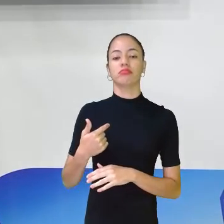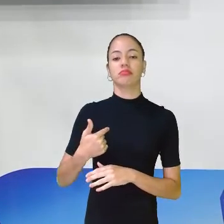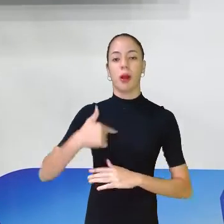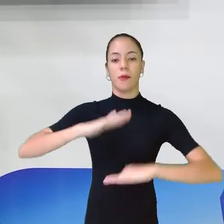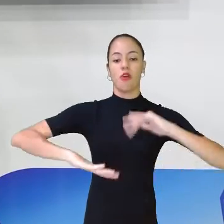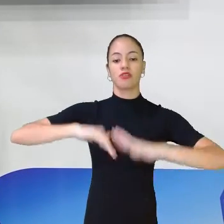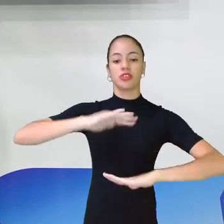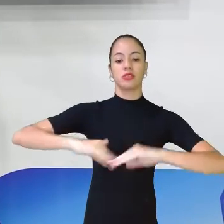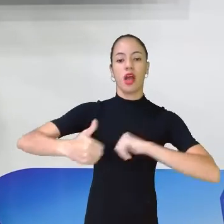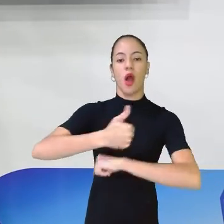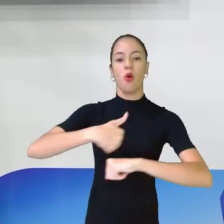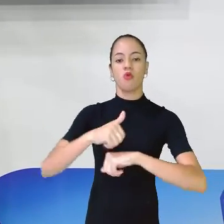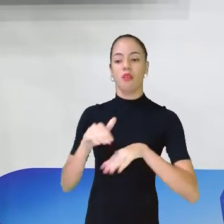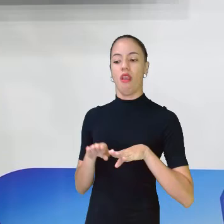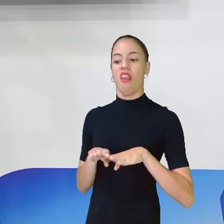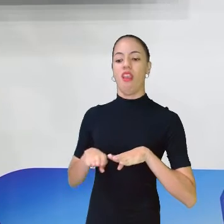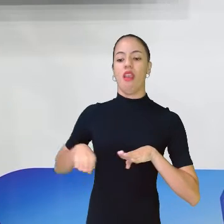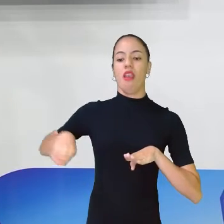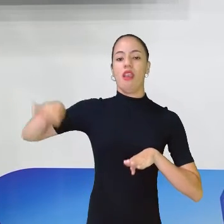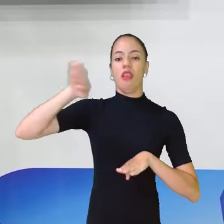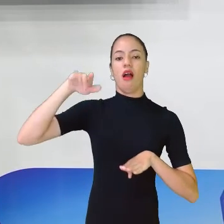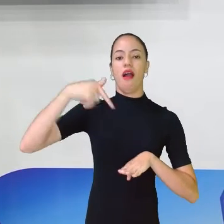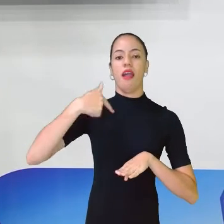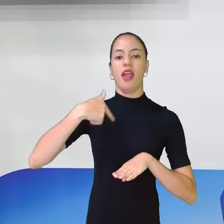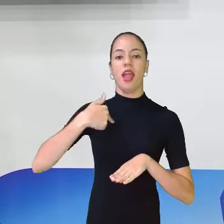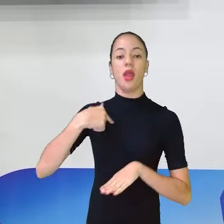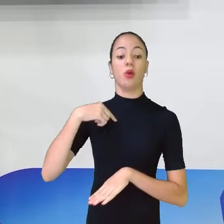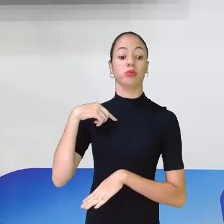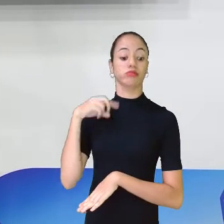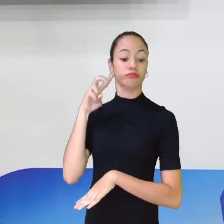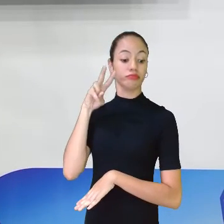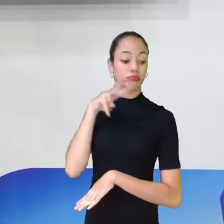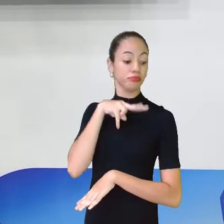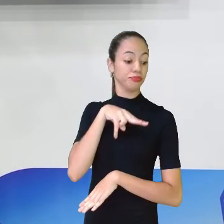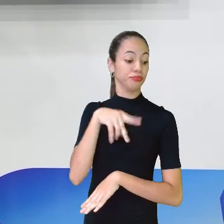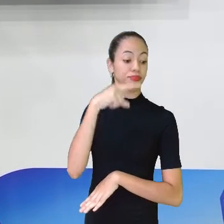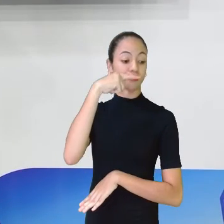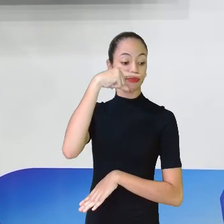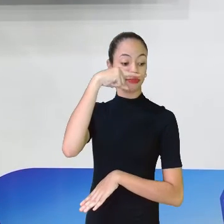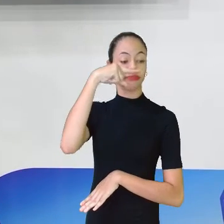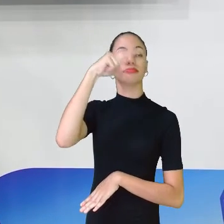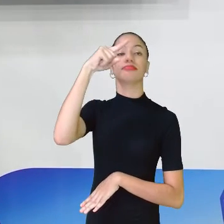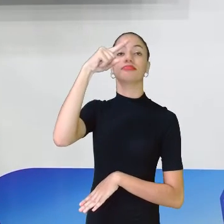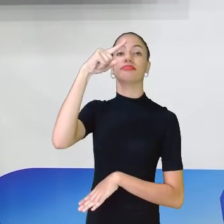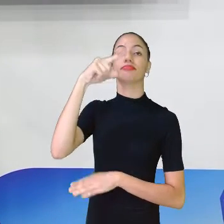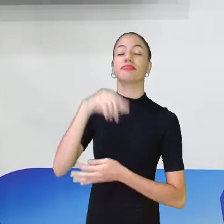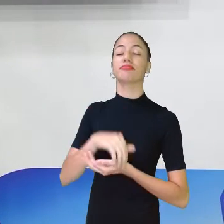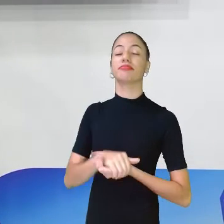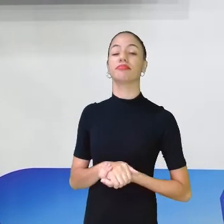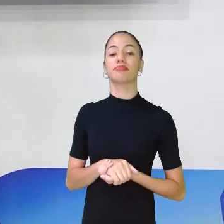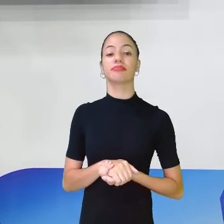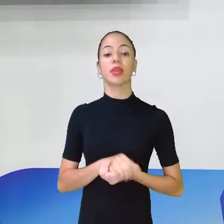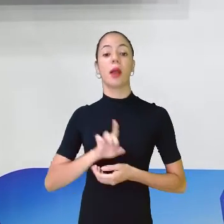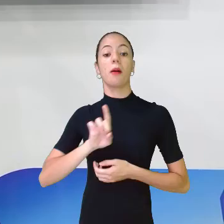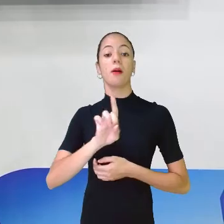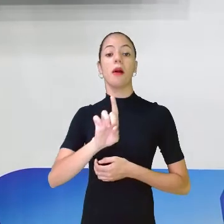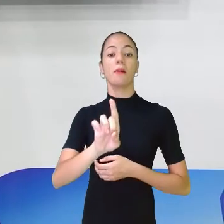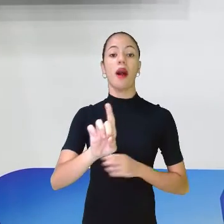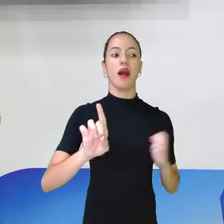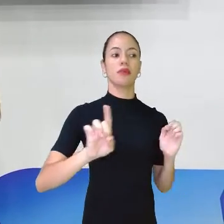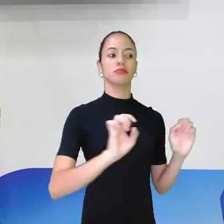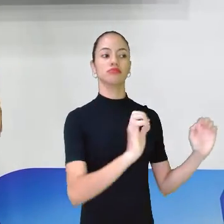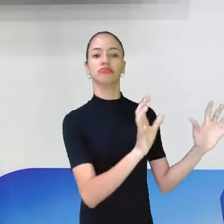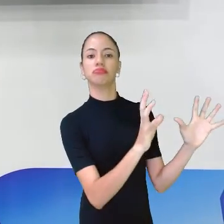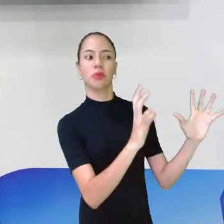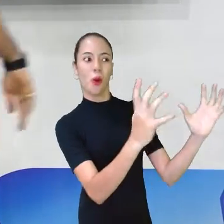olhando para as pessoas que estão naquele cargo abaixo, olhando por cima, olhando por alto, aí passa, não dá nem bom dia, né?